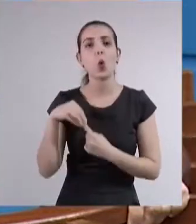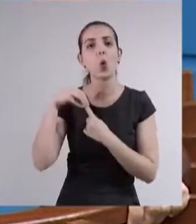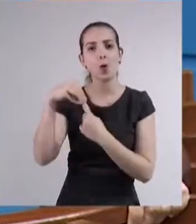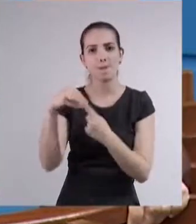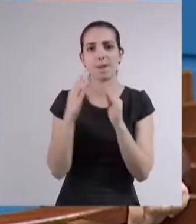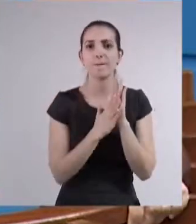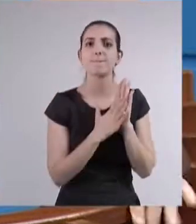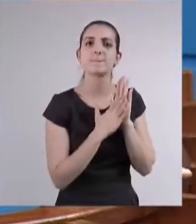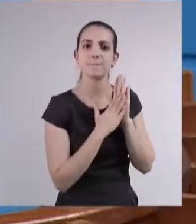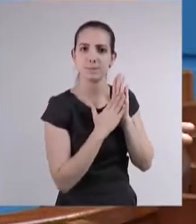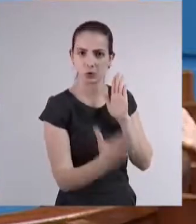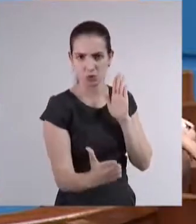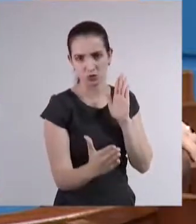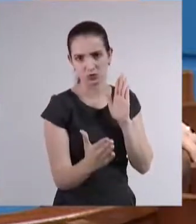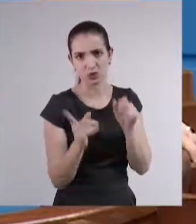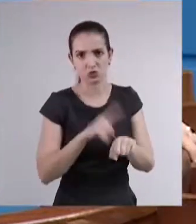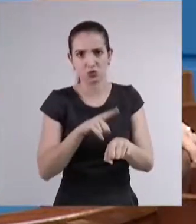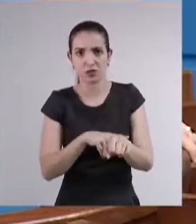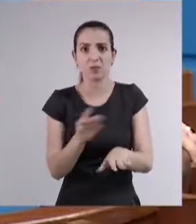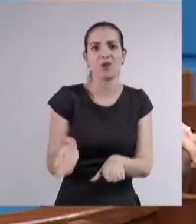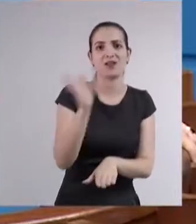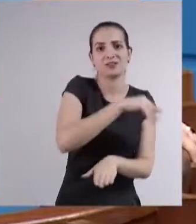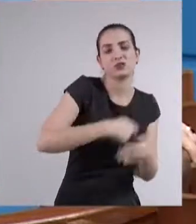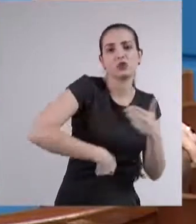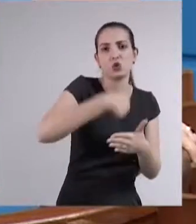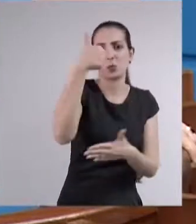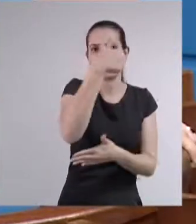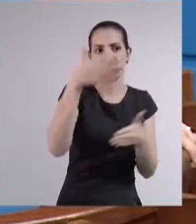dele durante o primeiro turno.